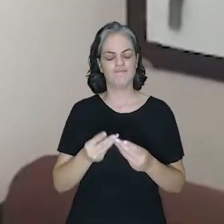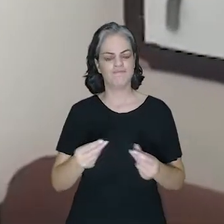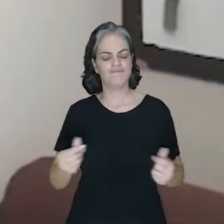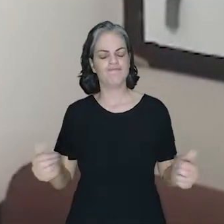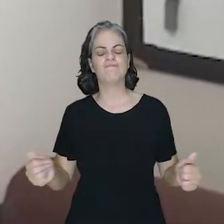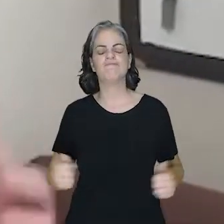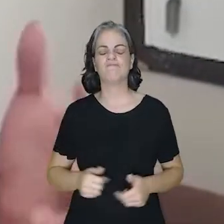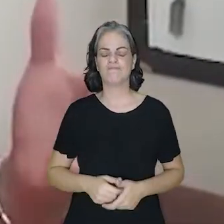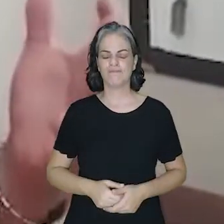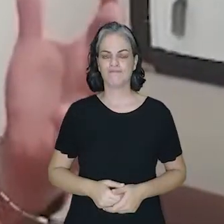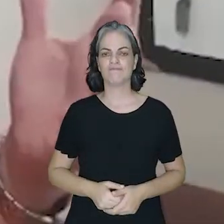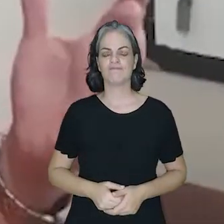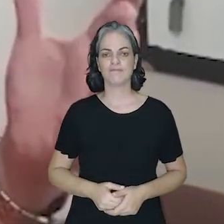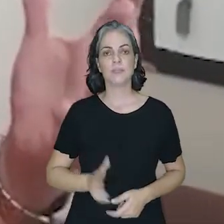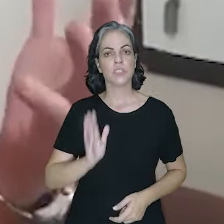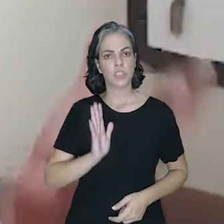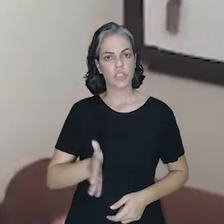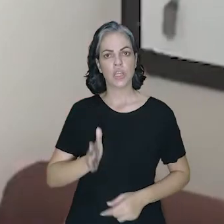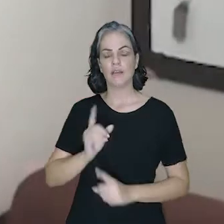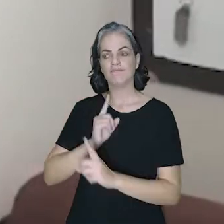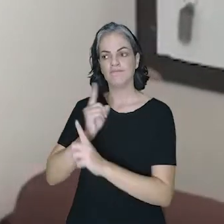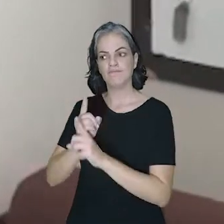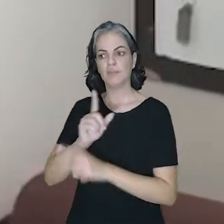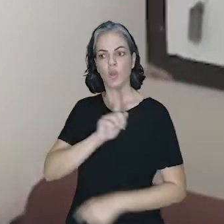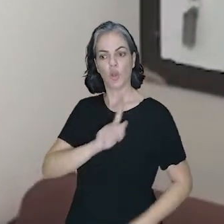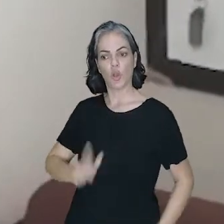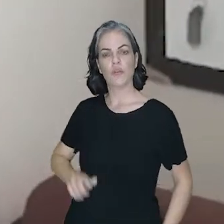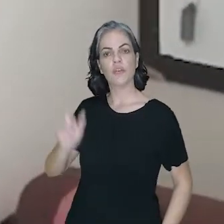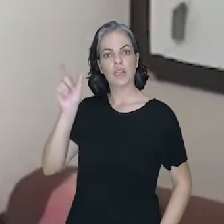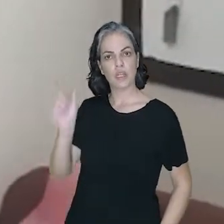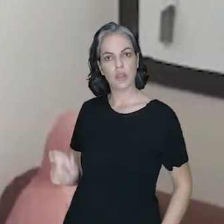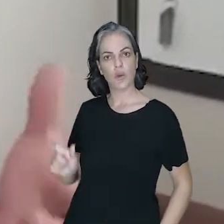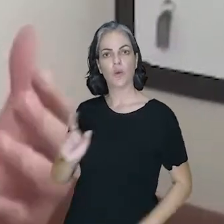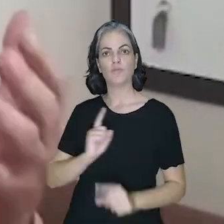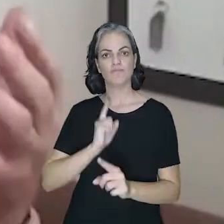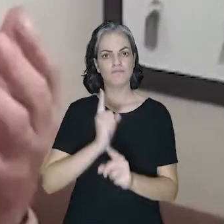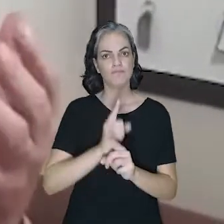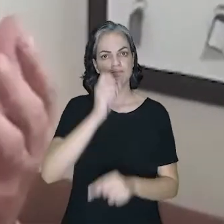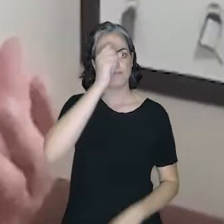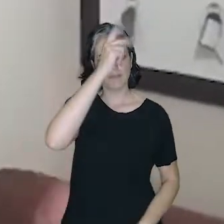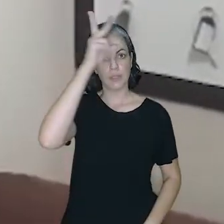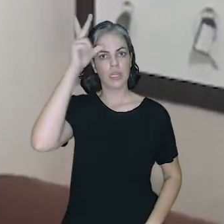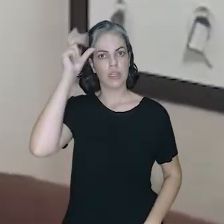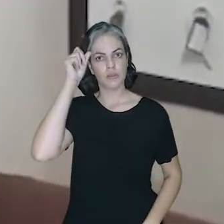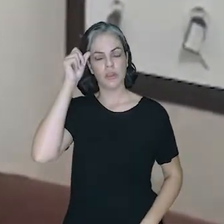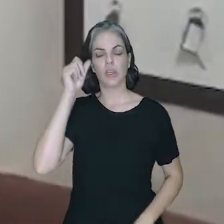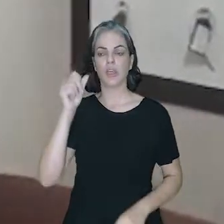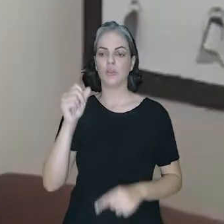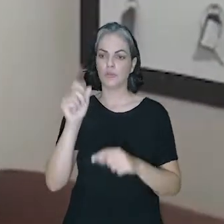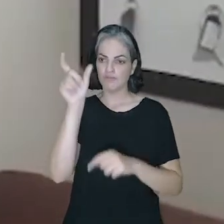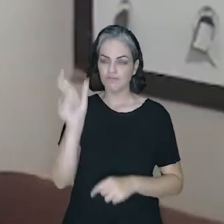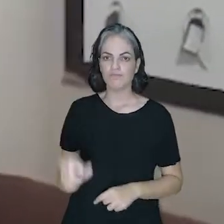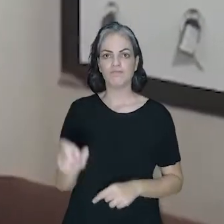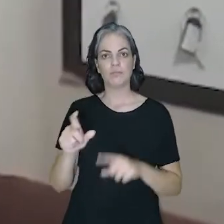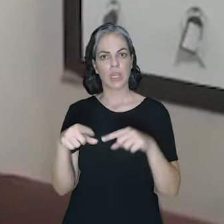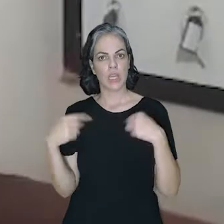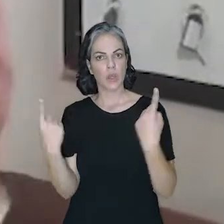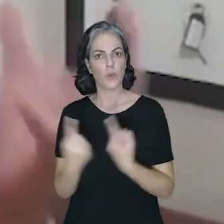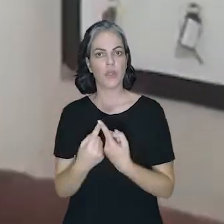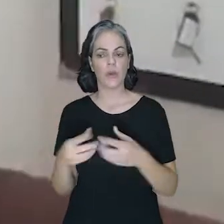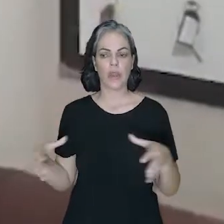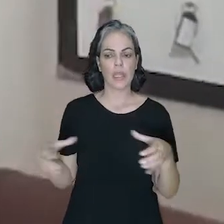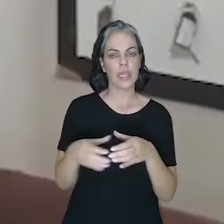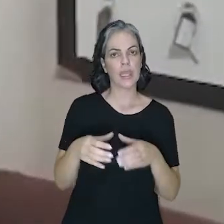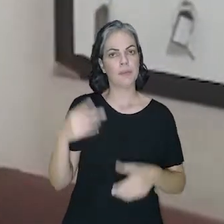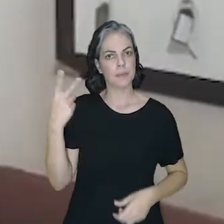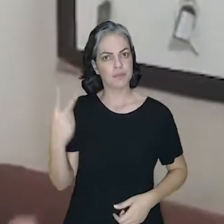guerra. Mas nós já fizemos uma reunião com o governador, fizemos uma reunião com o prefeito, com